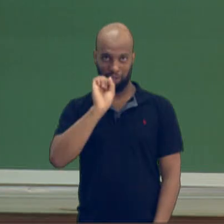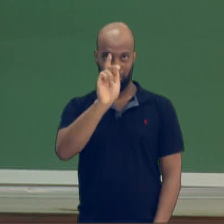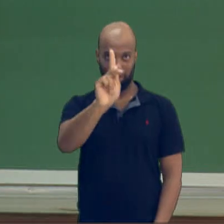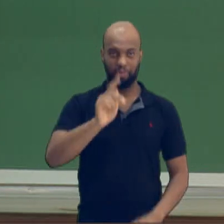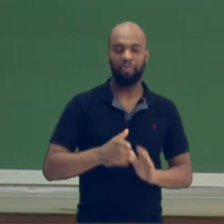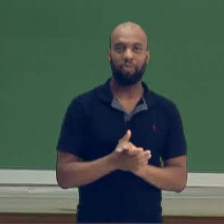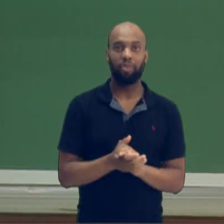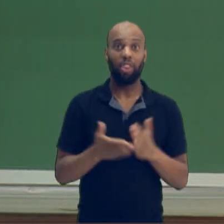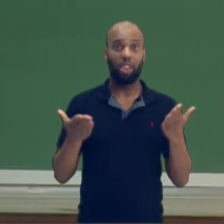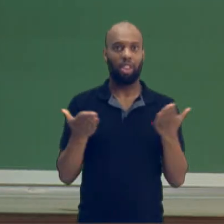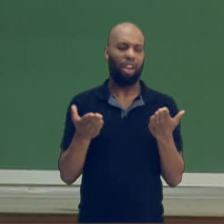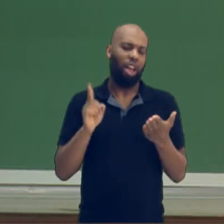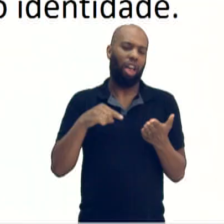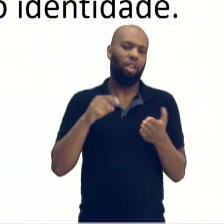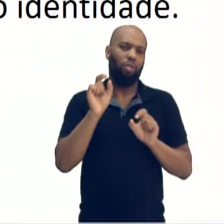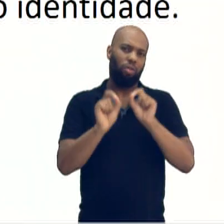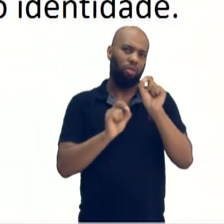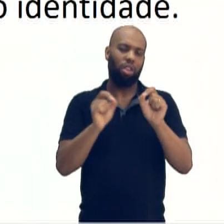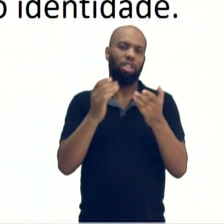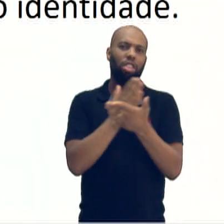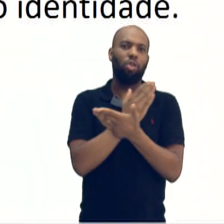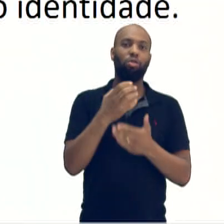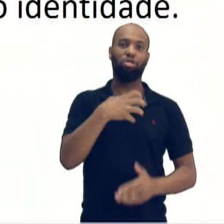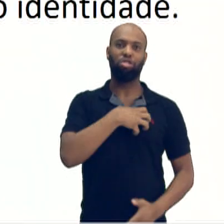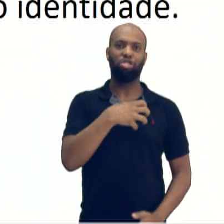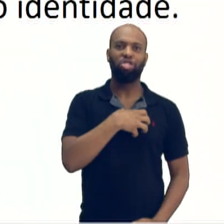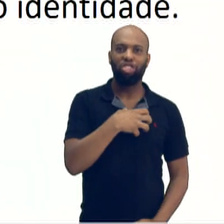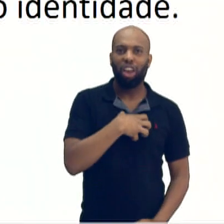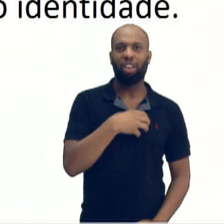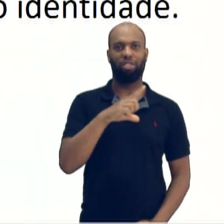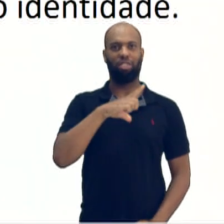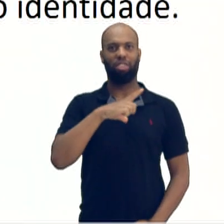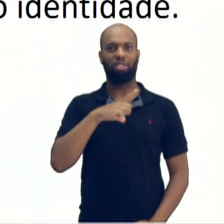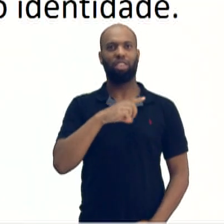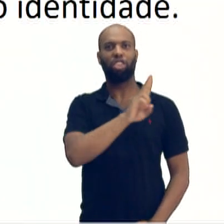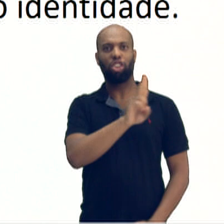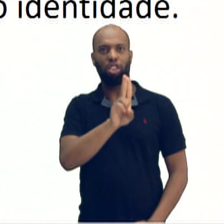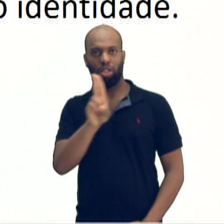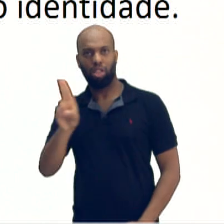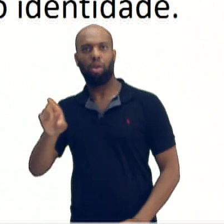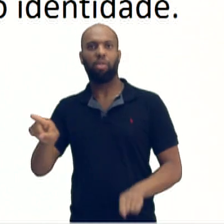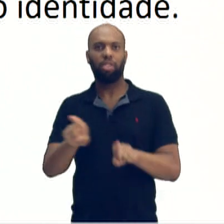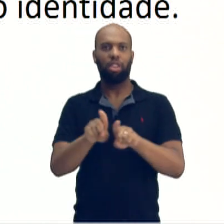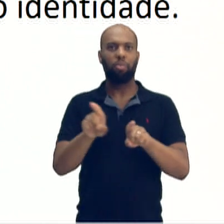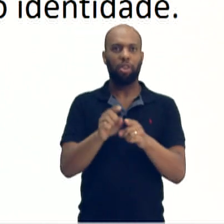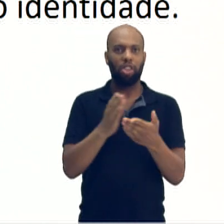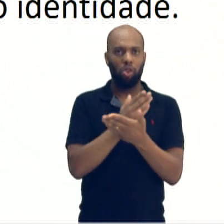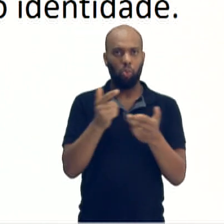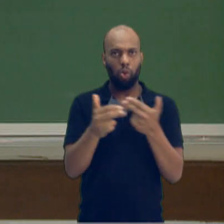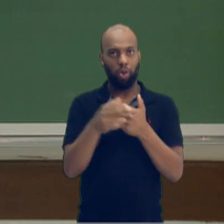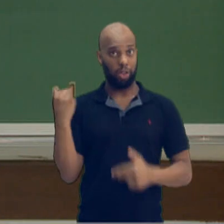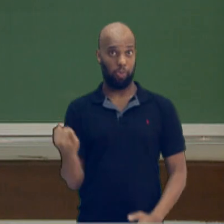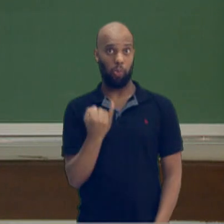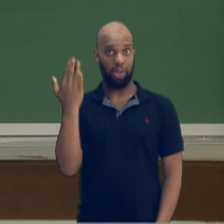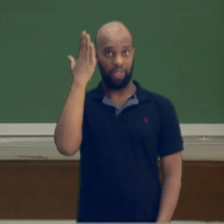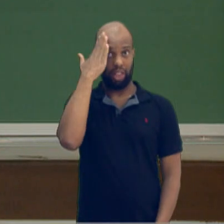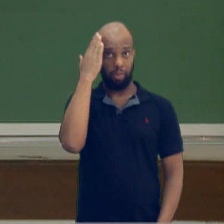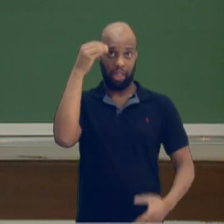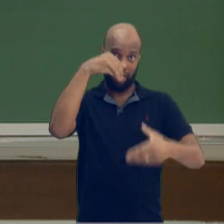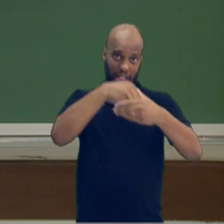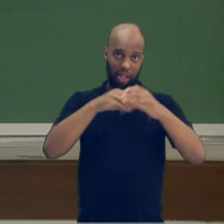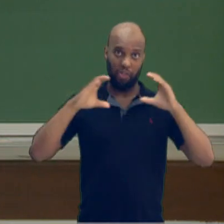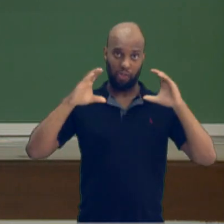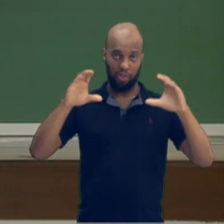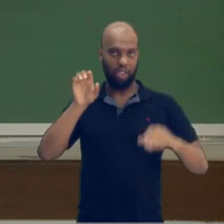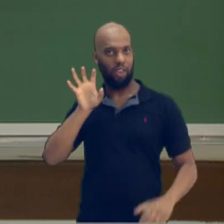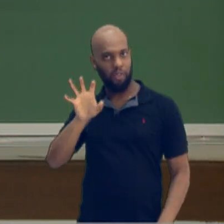perfeito? Então, são algumas classificações e algumas observações que a gente faz dentro do estudo da função afim, perfeito?